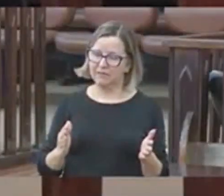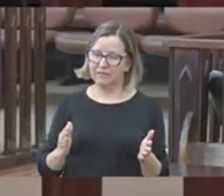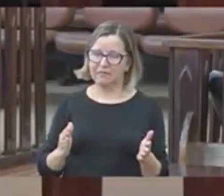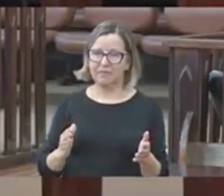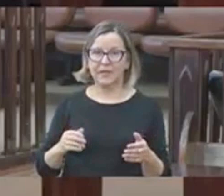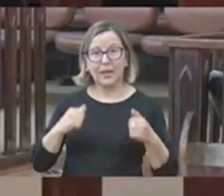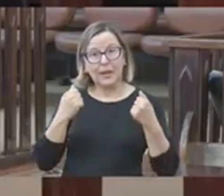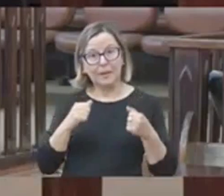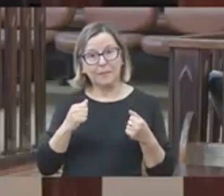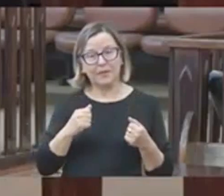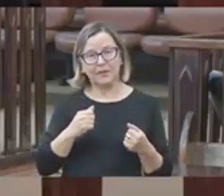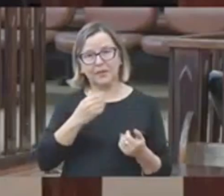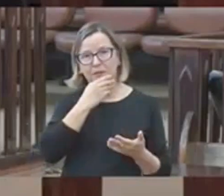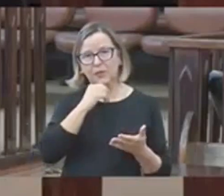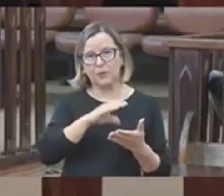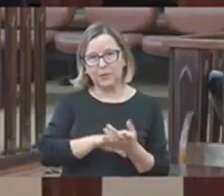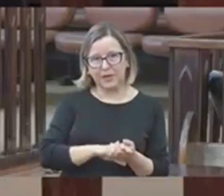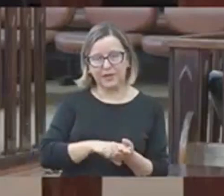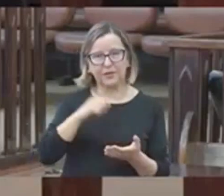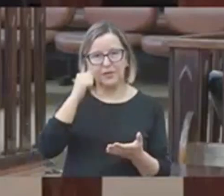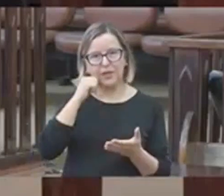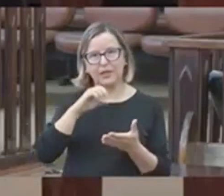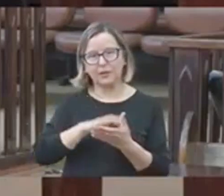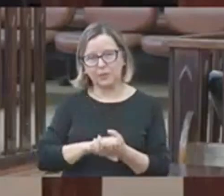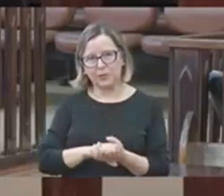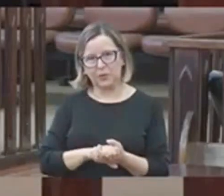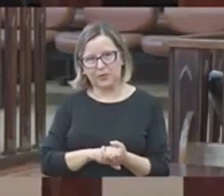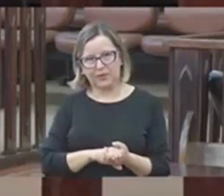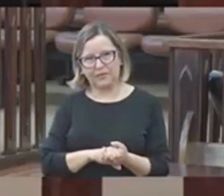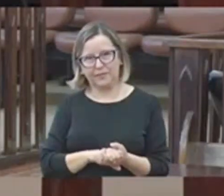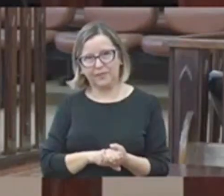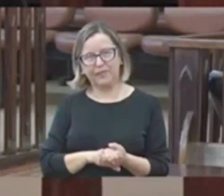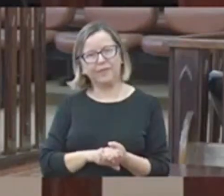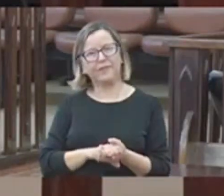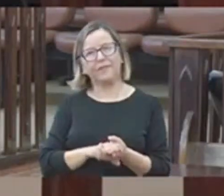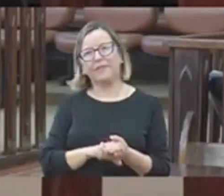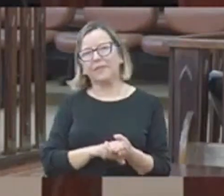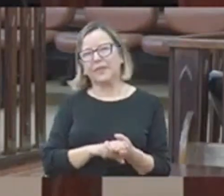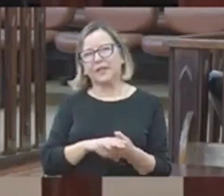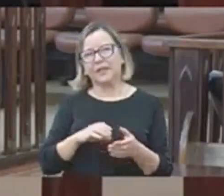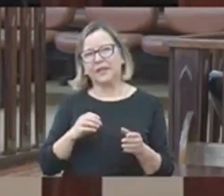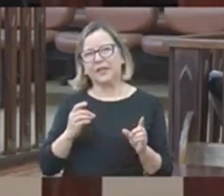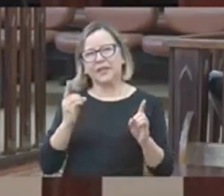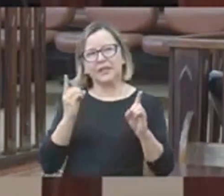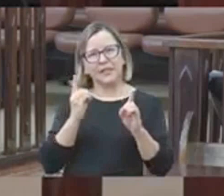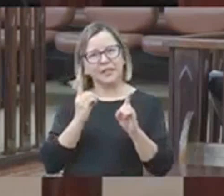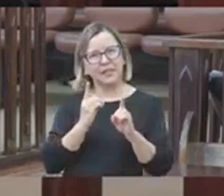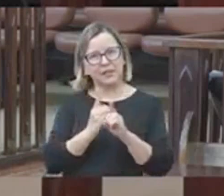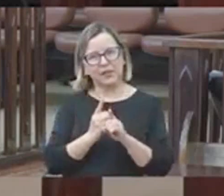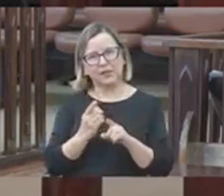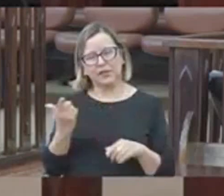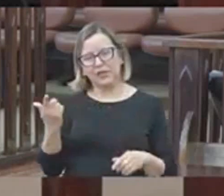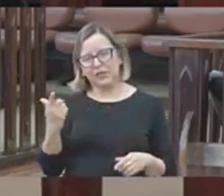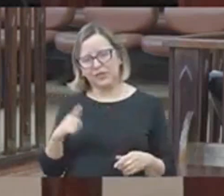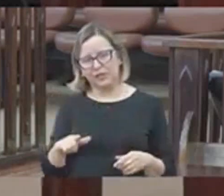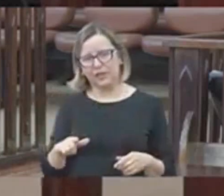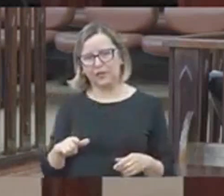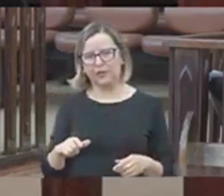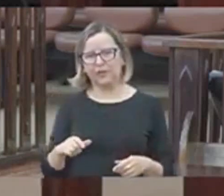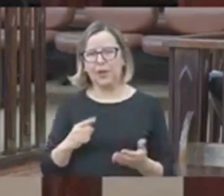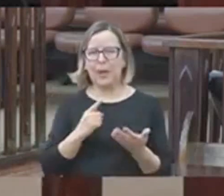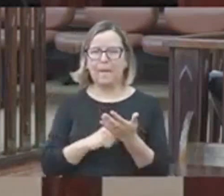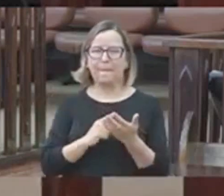e a esposa se encontrem de novo. É necessário que haja humilhação, pedido de